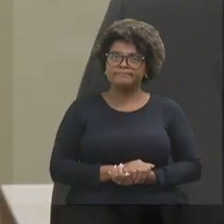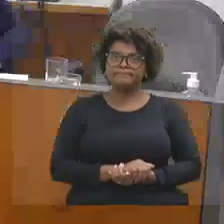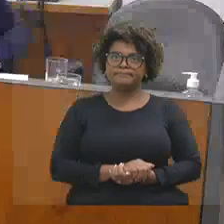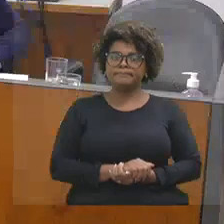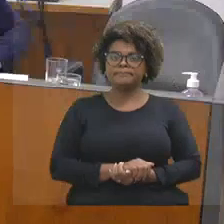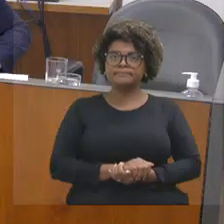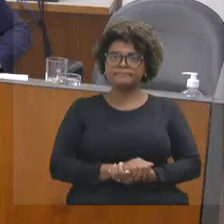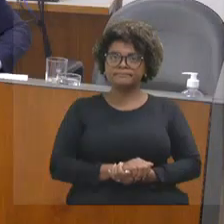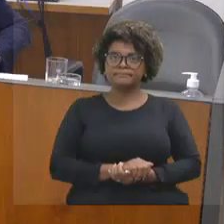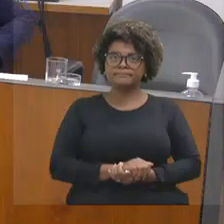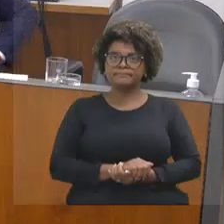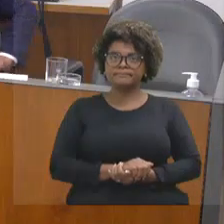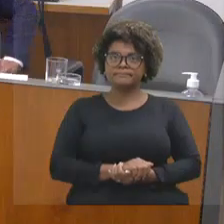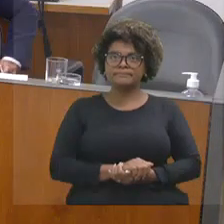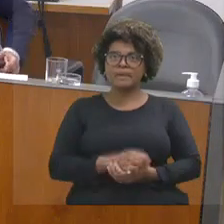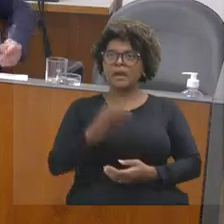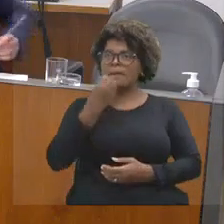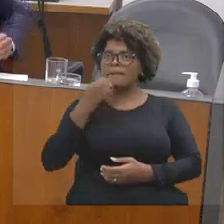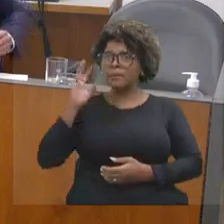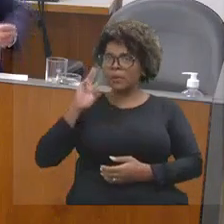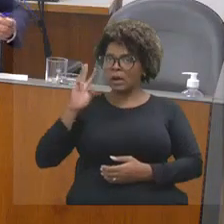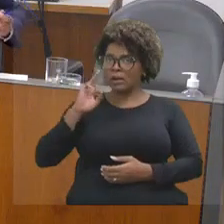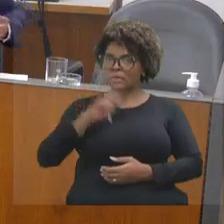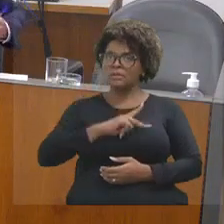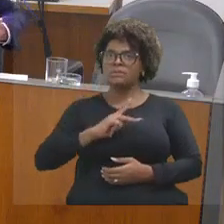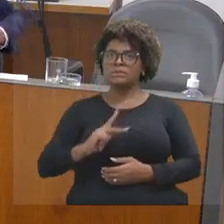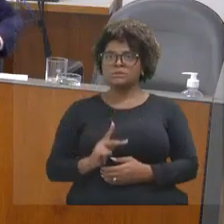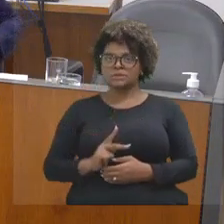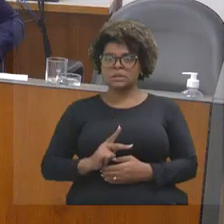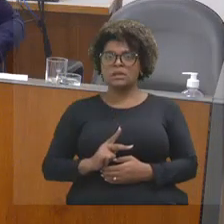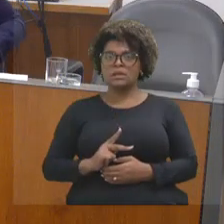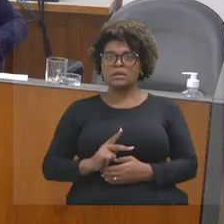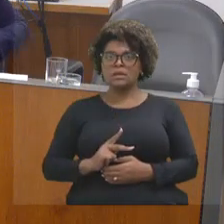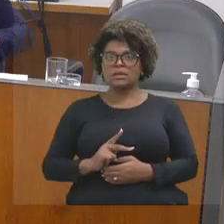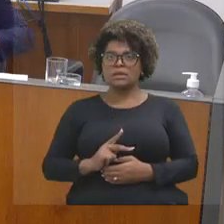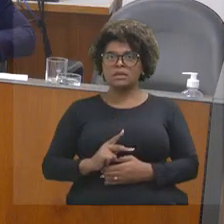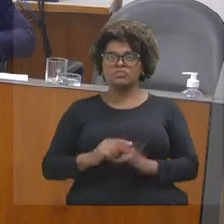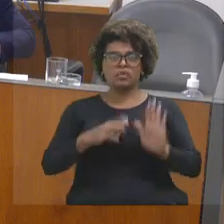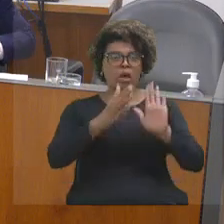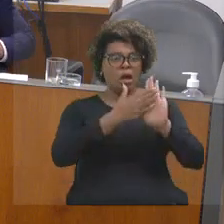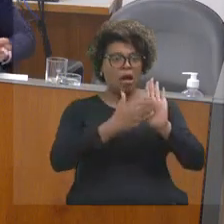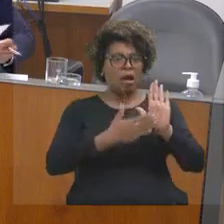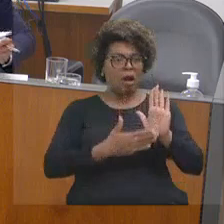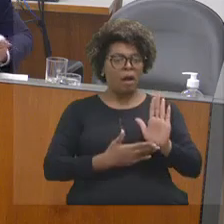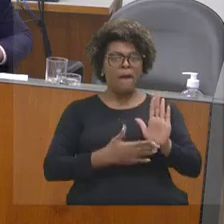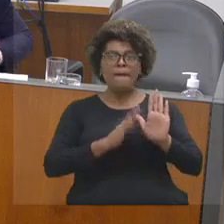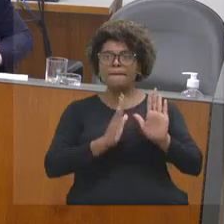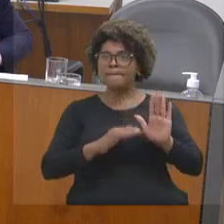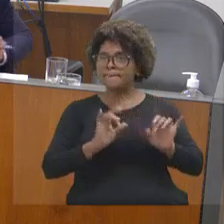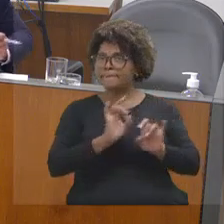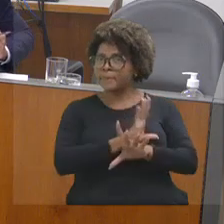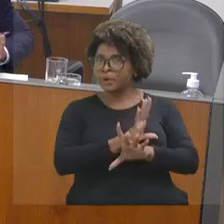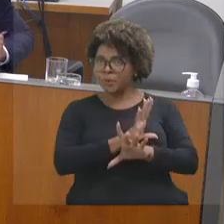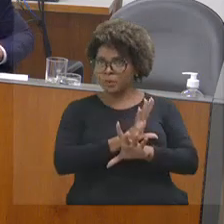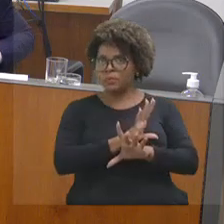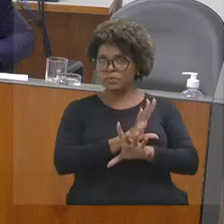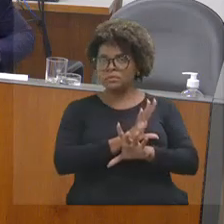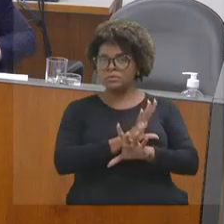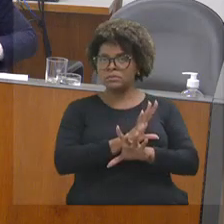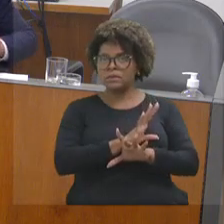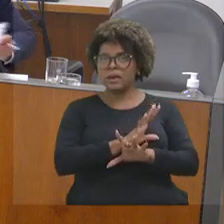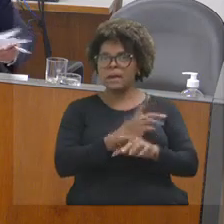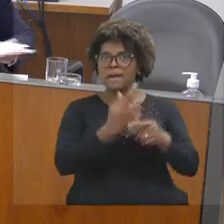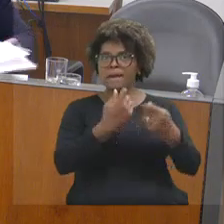boa boa lembrança presente é a minuta está pronta do Decreto é importante dizer